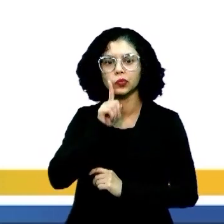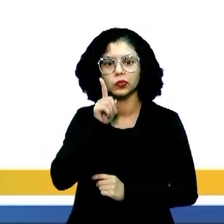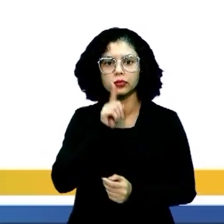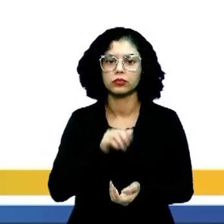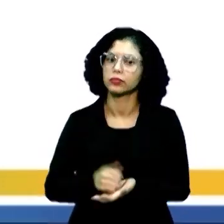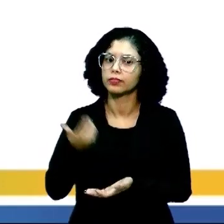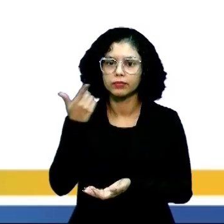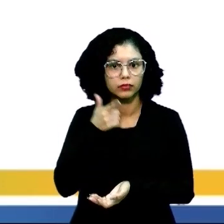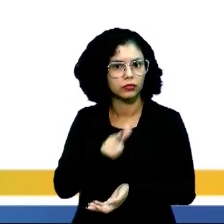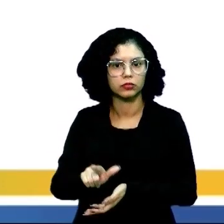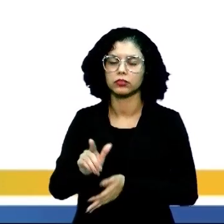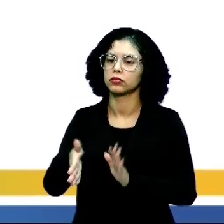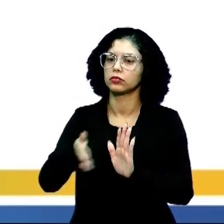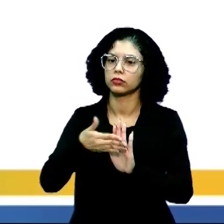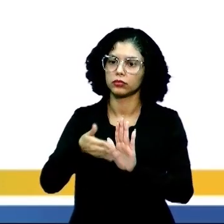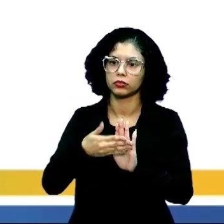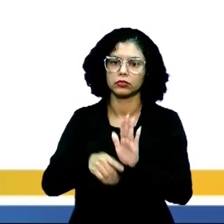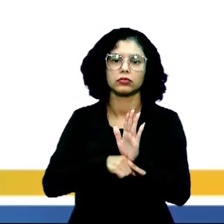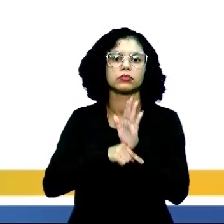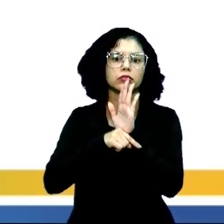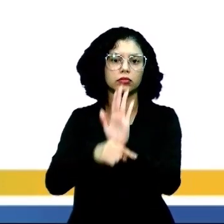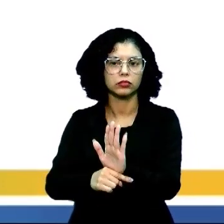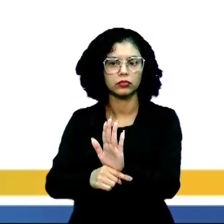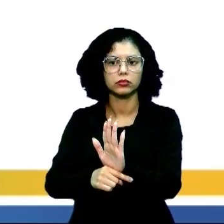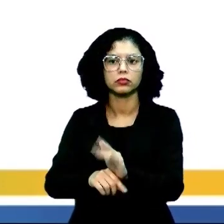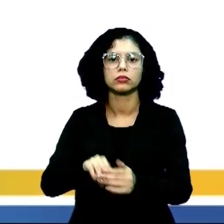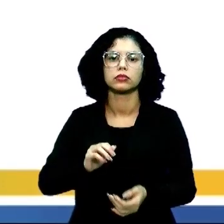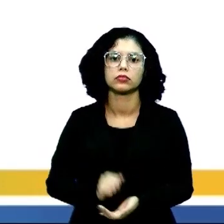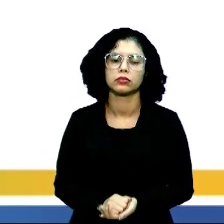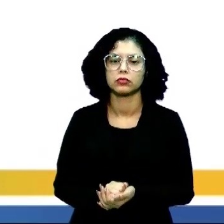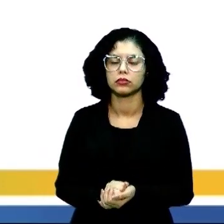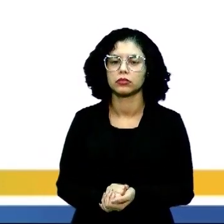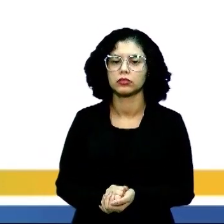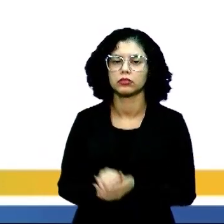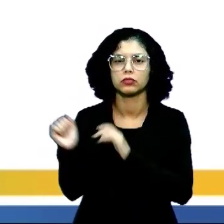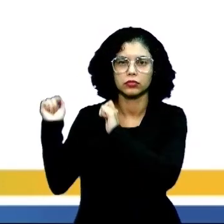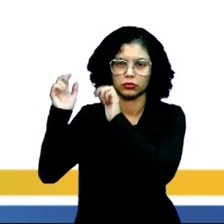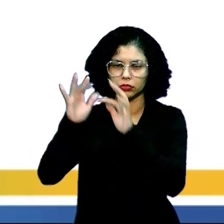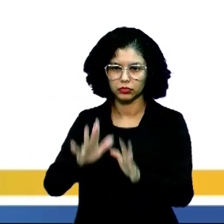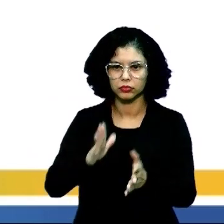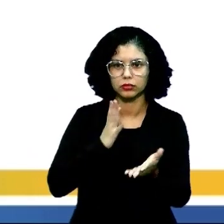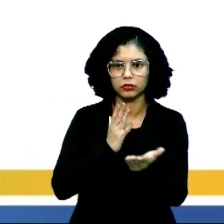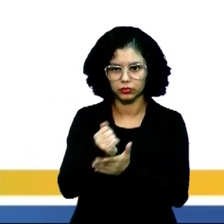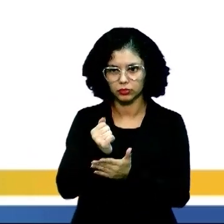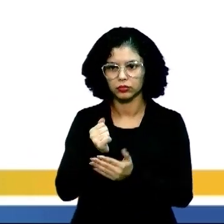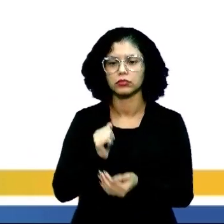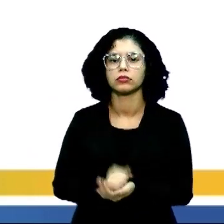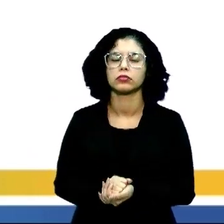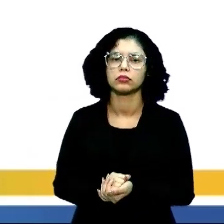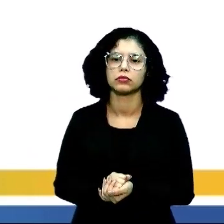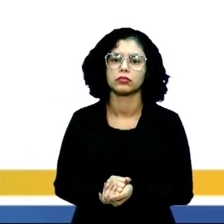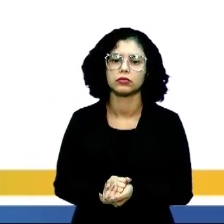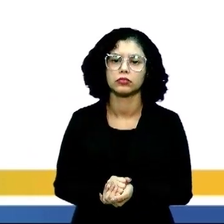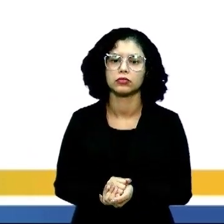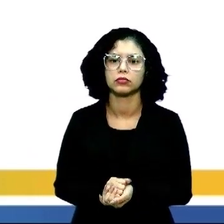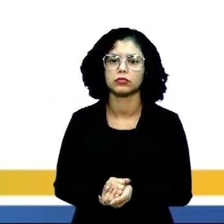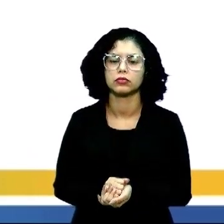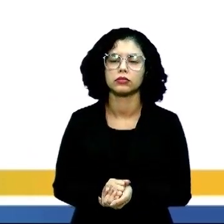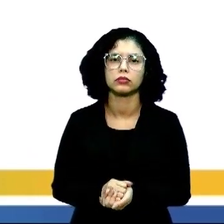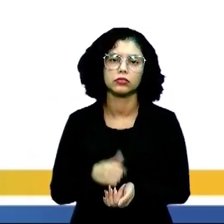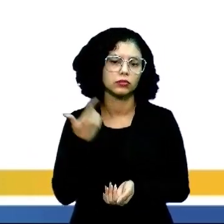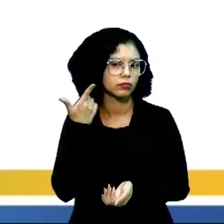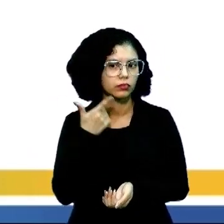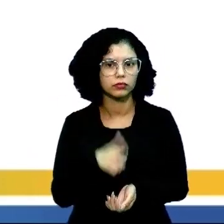Estados Unidos, mesmo invadindo o país, mesmo tomando o poder daquele país, os Estados Unidos